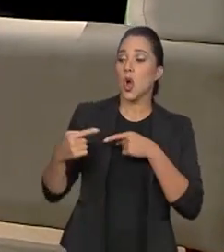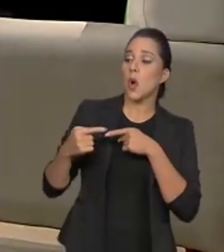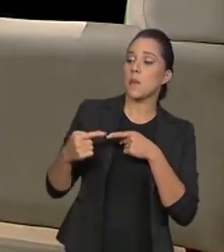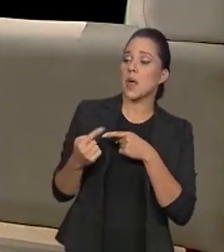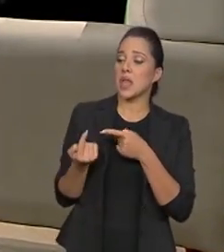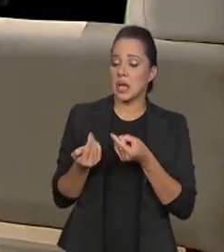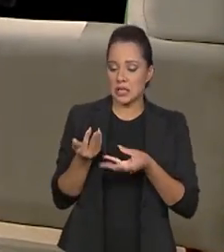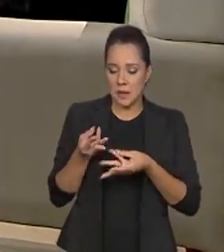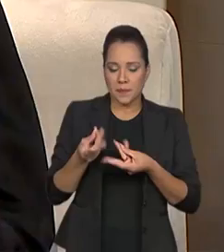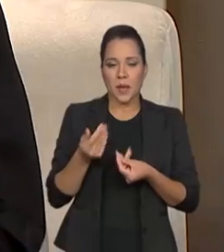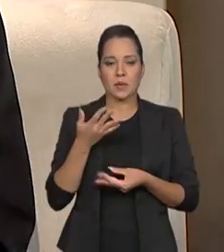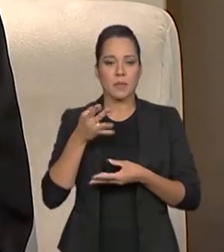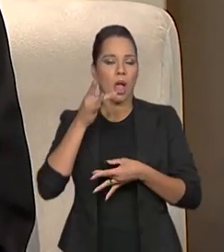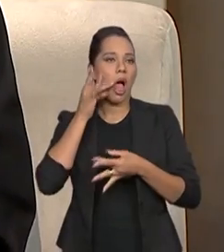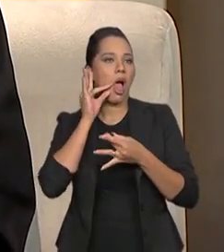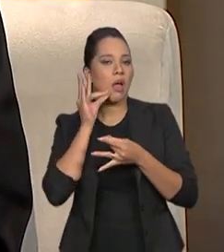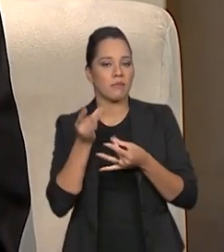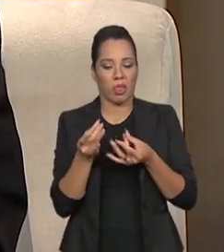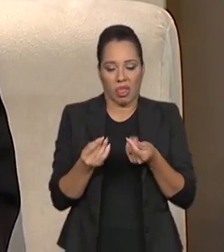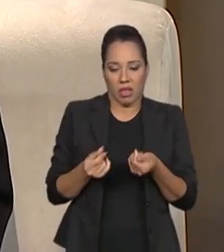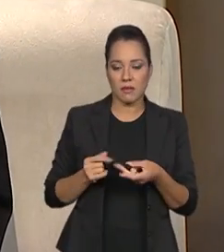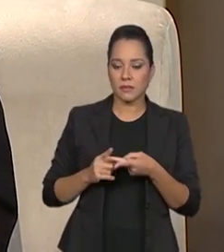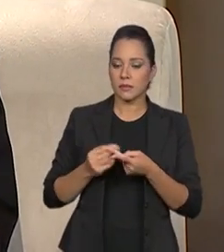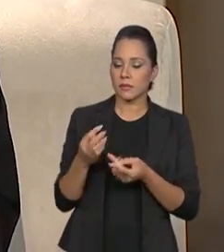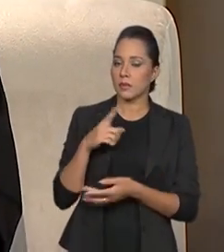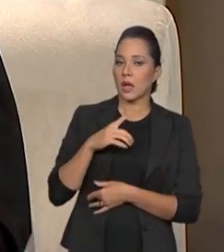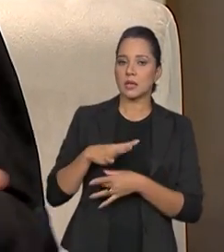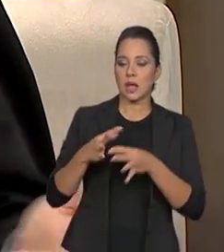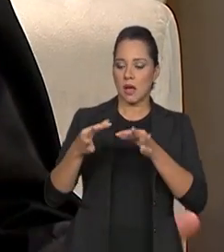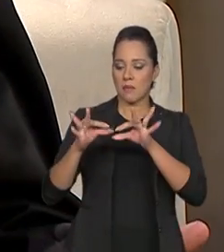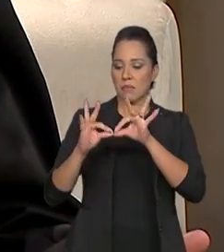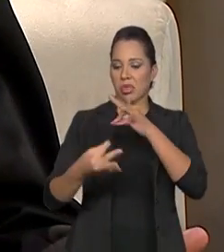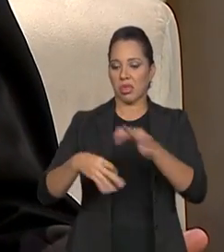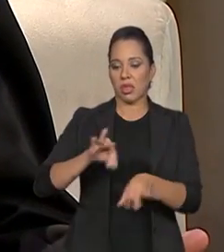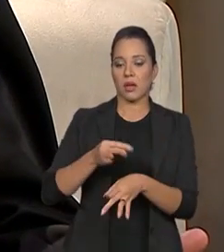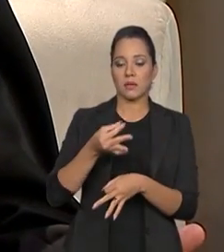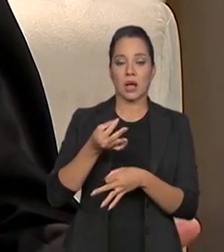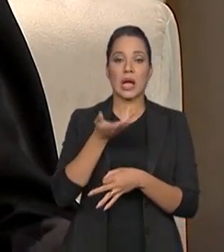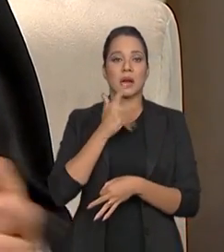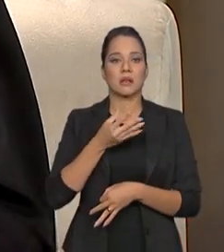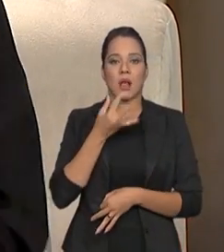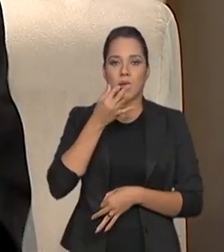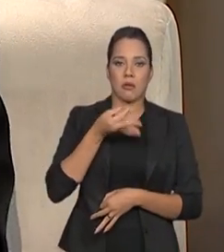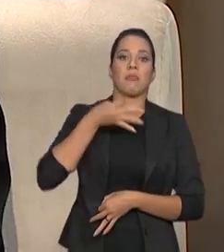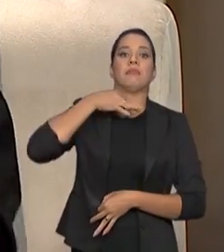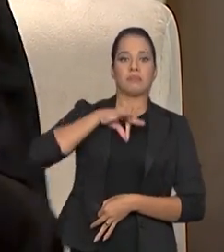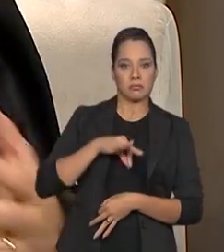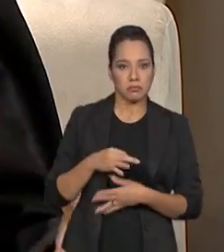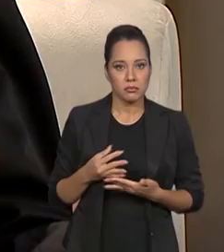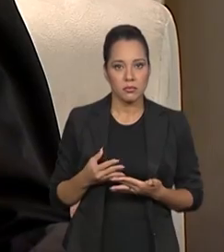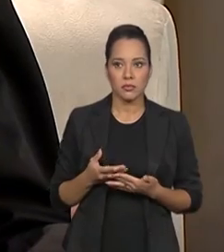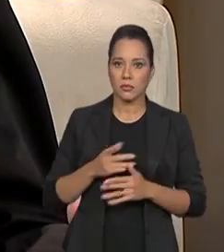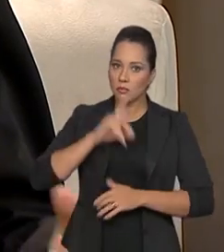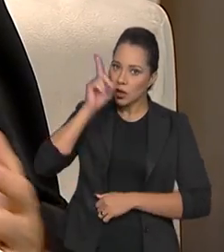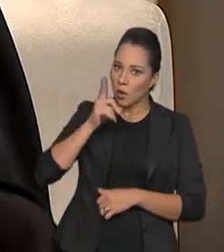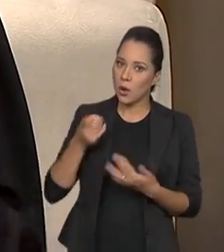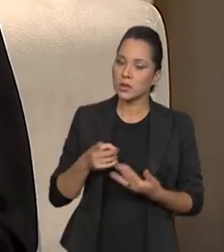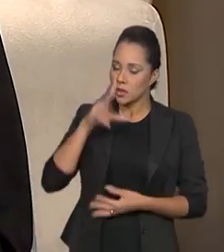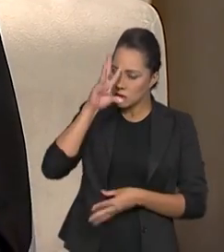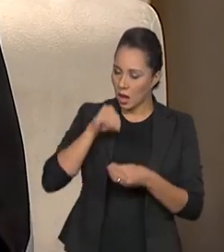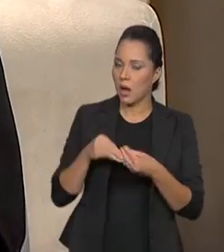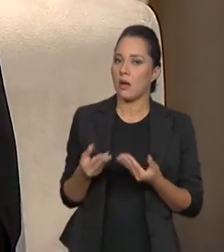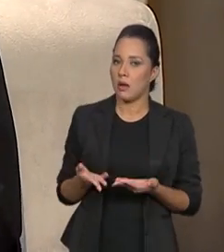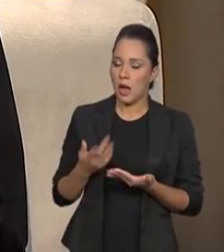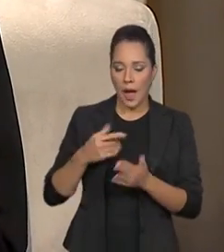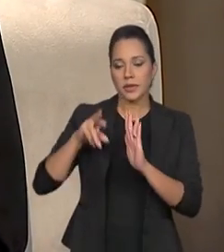de acordo se não tá soltando uma tinta tóxica se a peça se soltar e não vai engolir então entendendo esse risco a gente tem